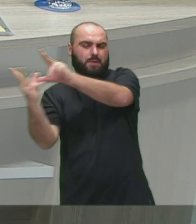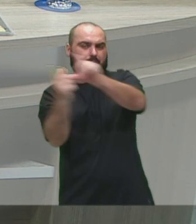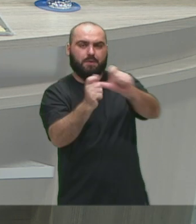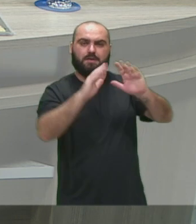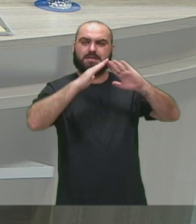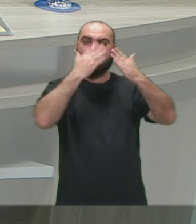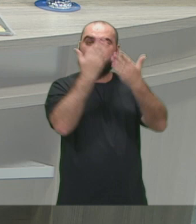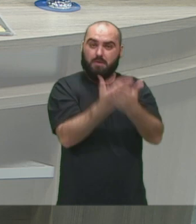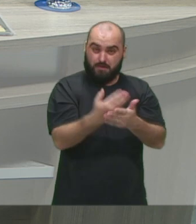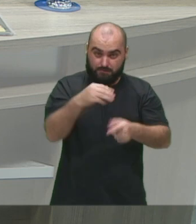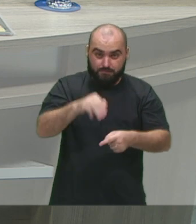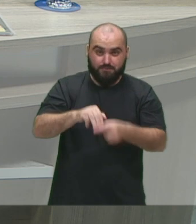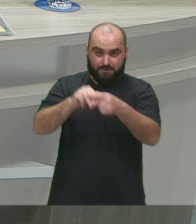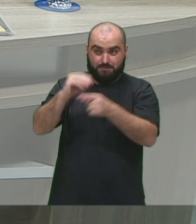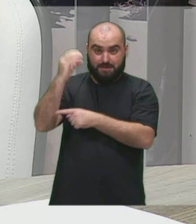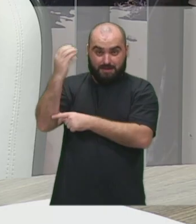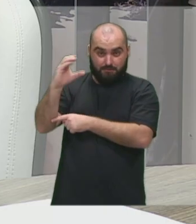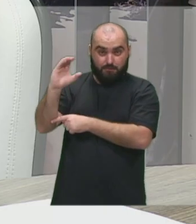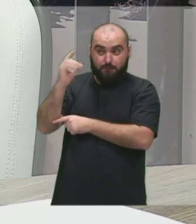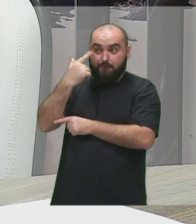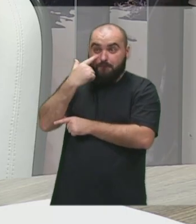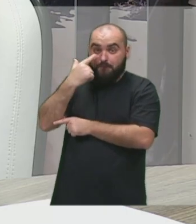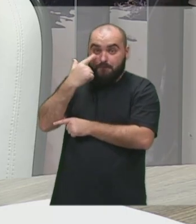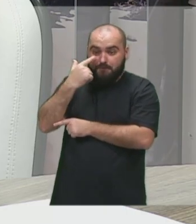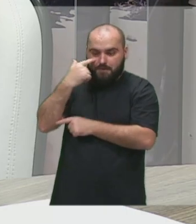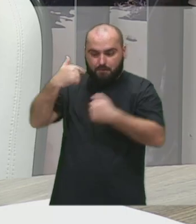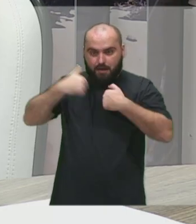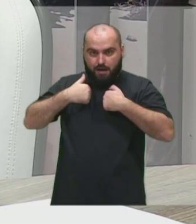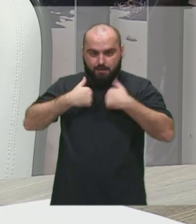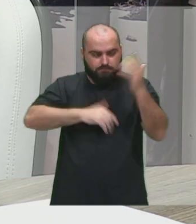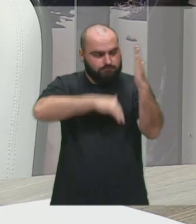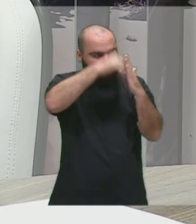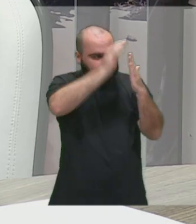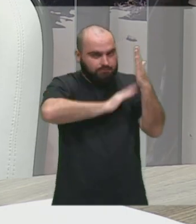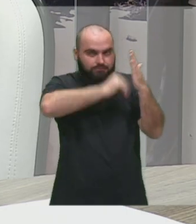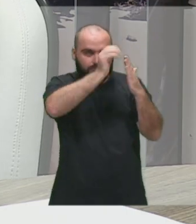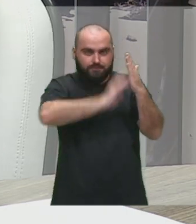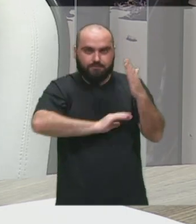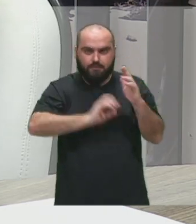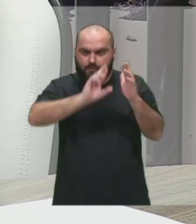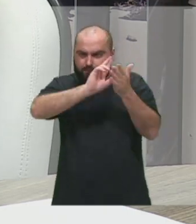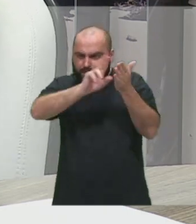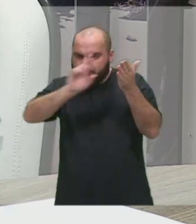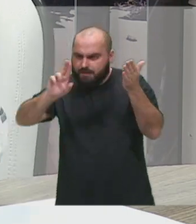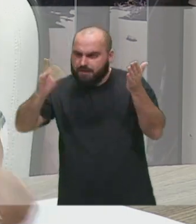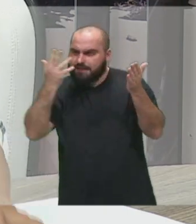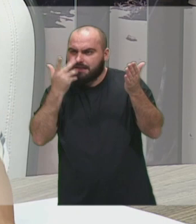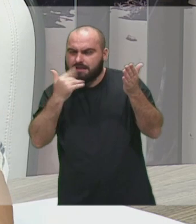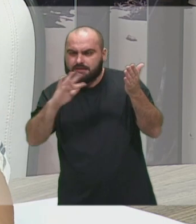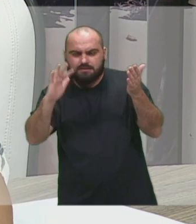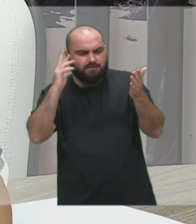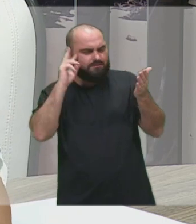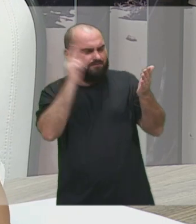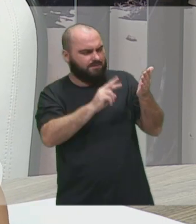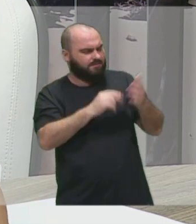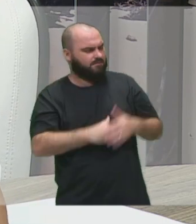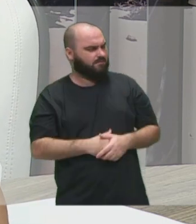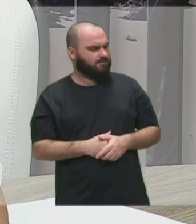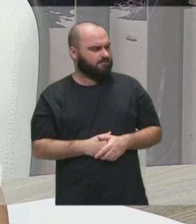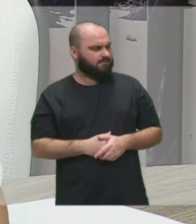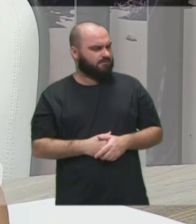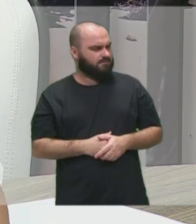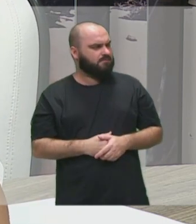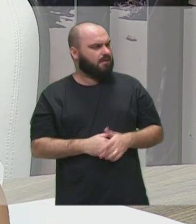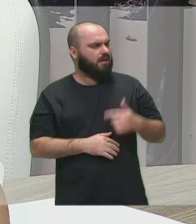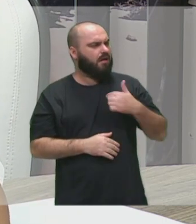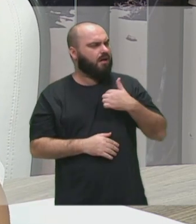as escolas municipais, viram eu pintando essa obra. E muitas crianças, enquanto me via pintando, falava, tia, eu